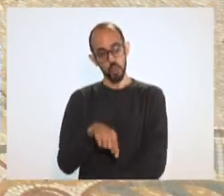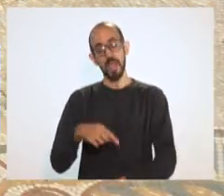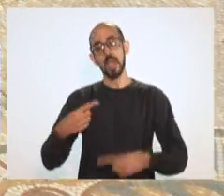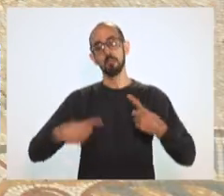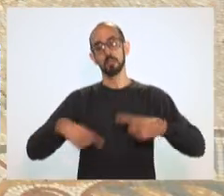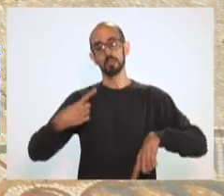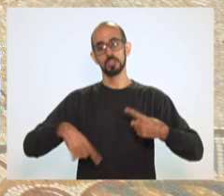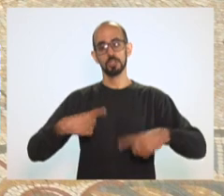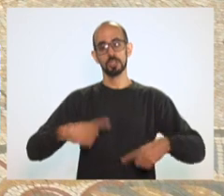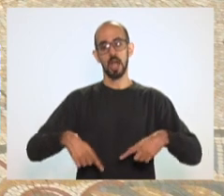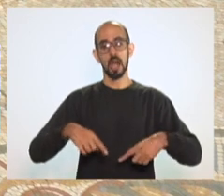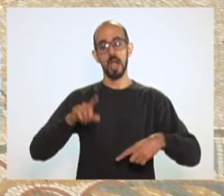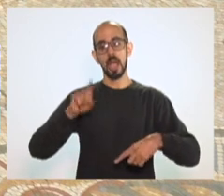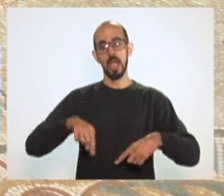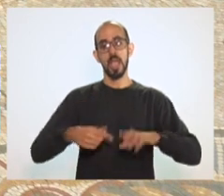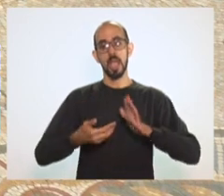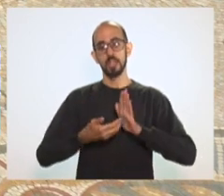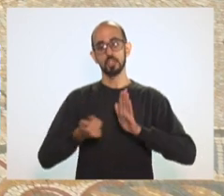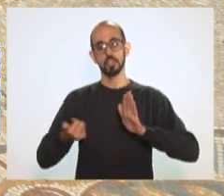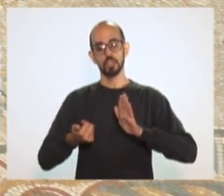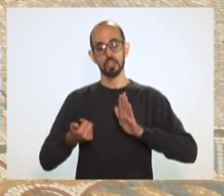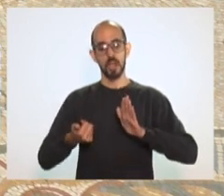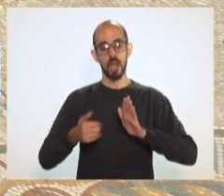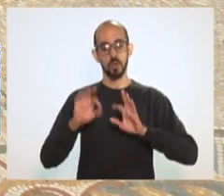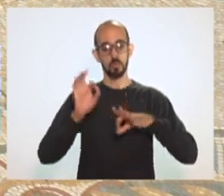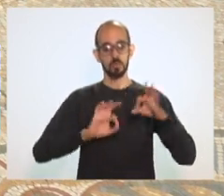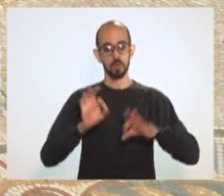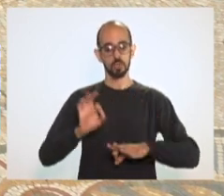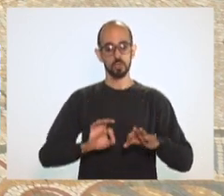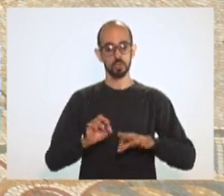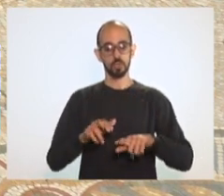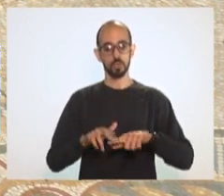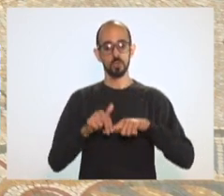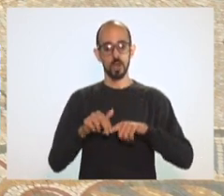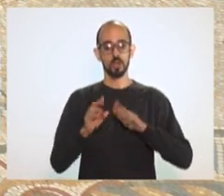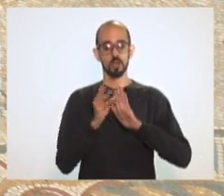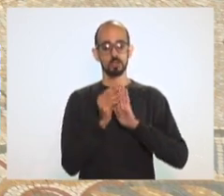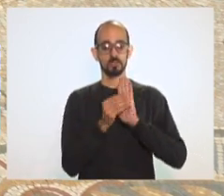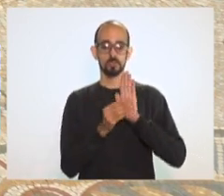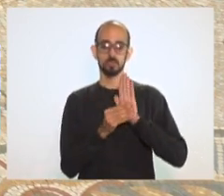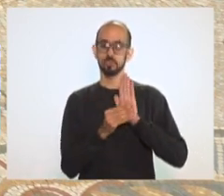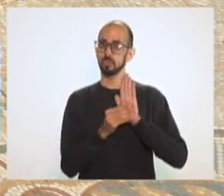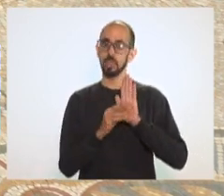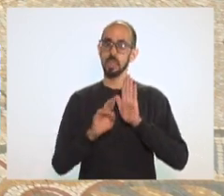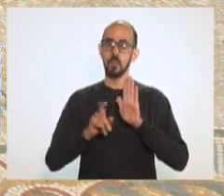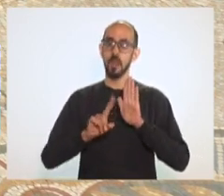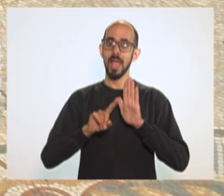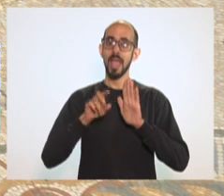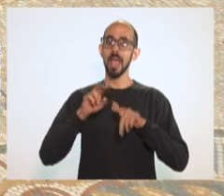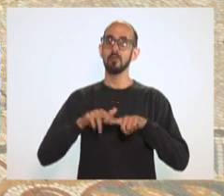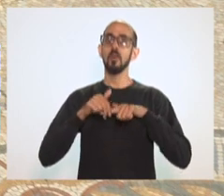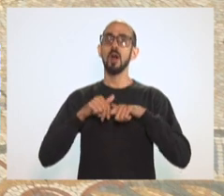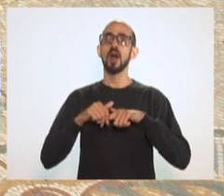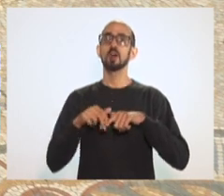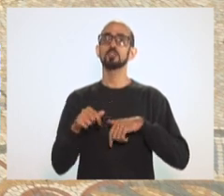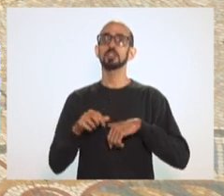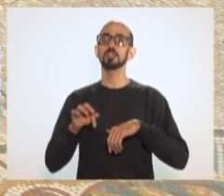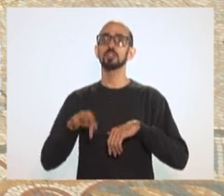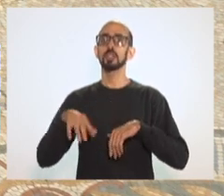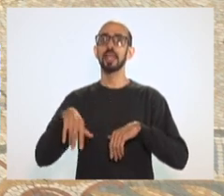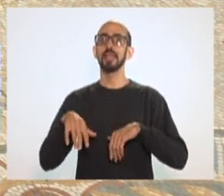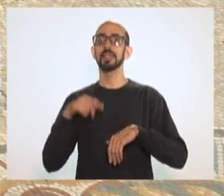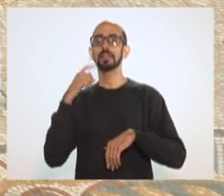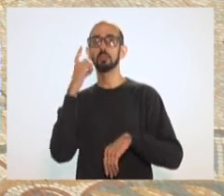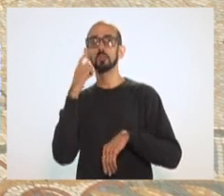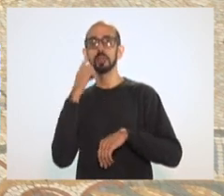um projeto não pelo seu conteúdo, mas negar o projeto por quem é o autor da medida. E é importante deixar claro, eu fui autor